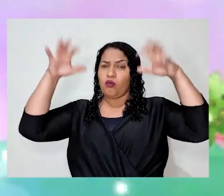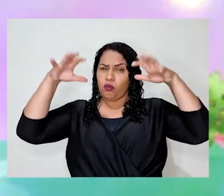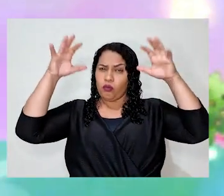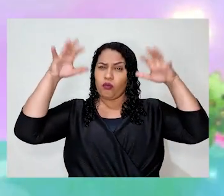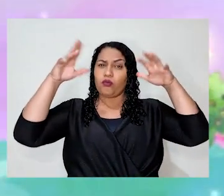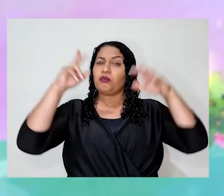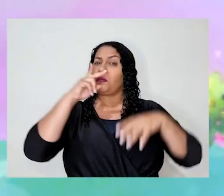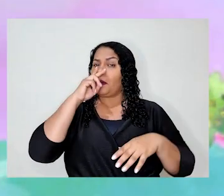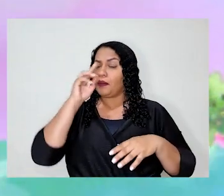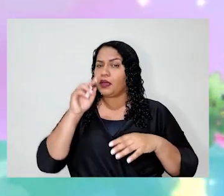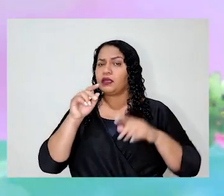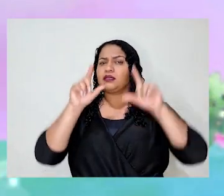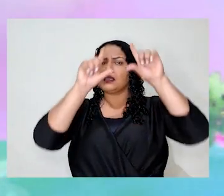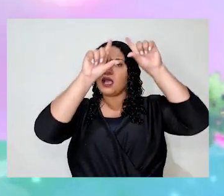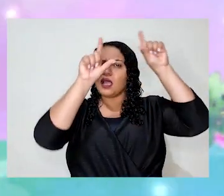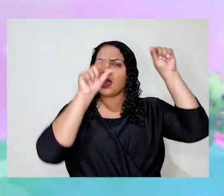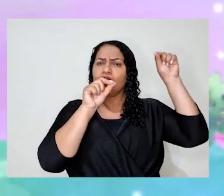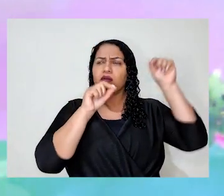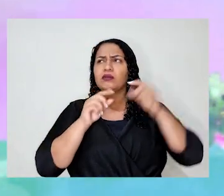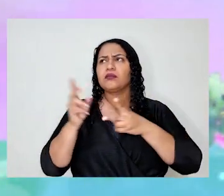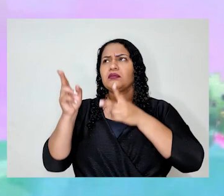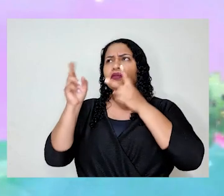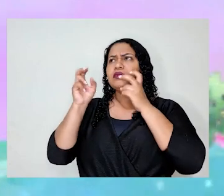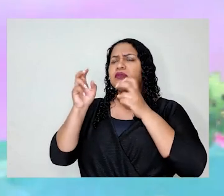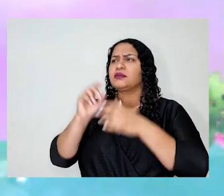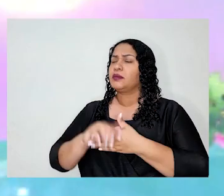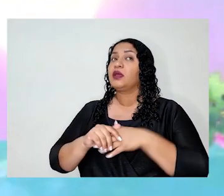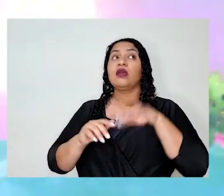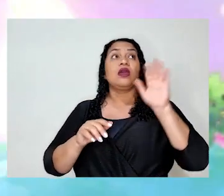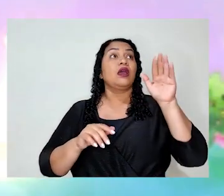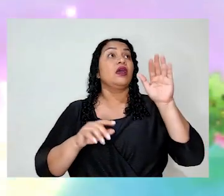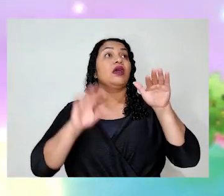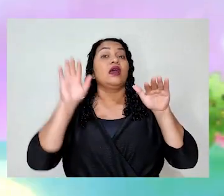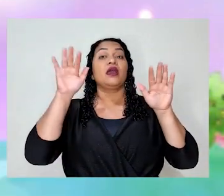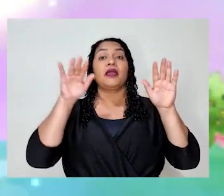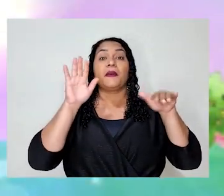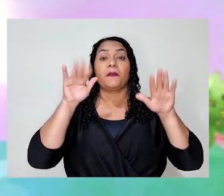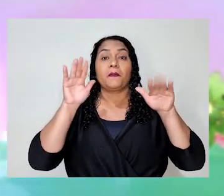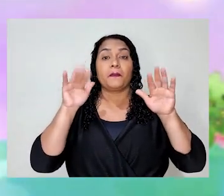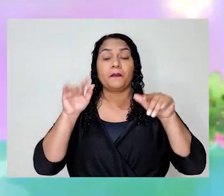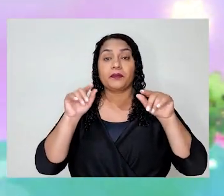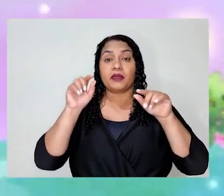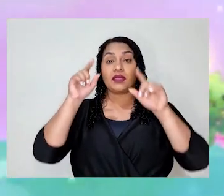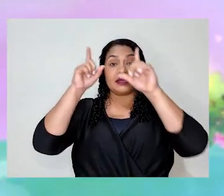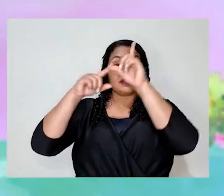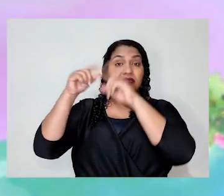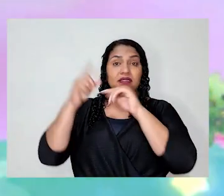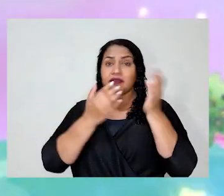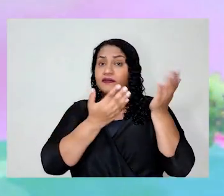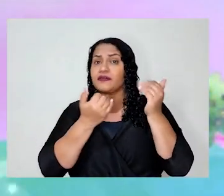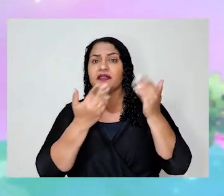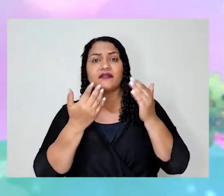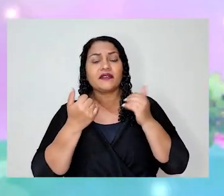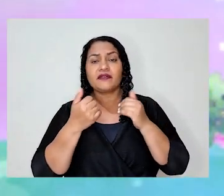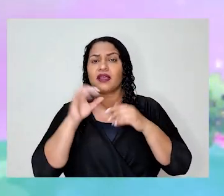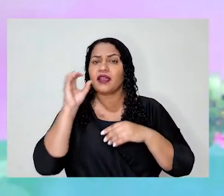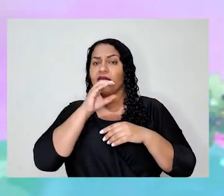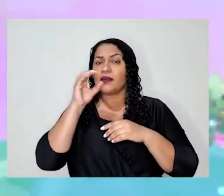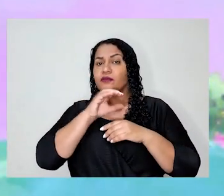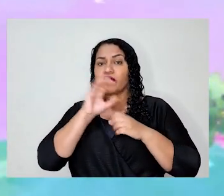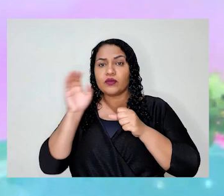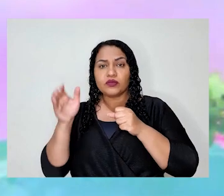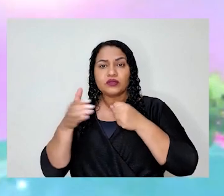a lua, ao ouvir aquilo, foi logo dizendo: meninas, meninas, venham, vamos